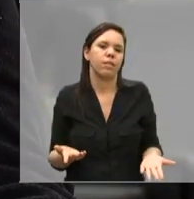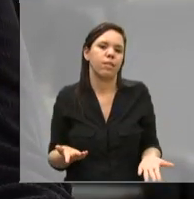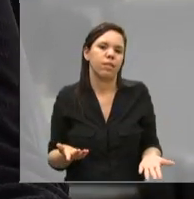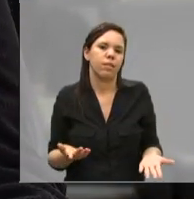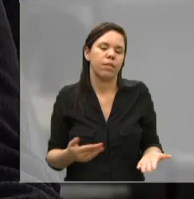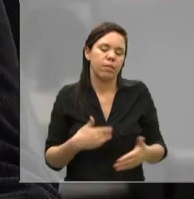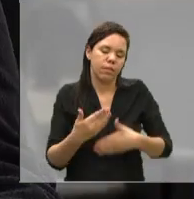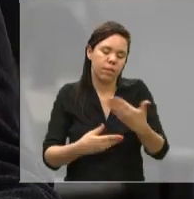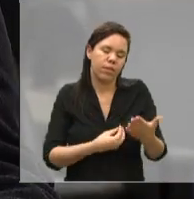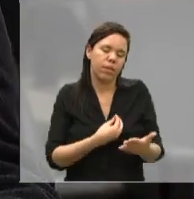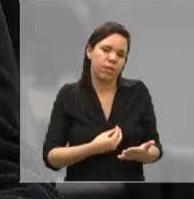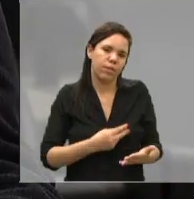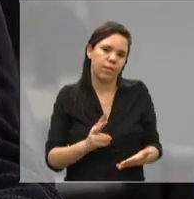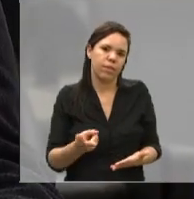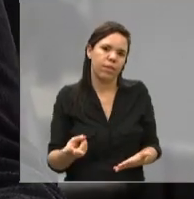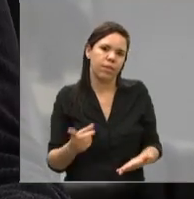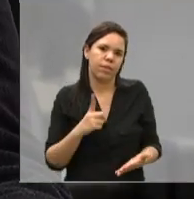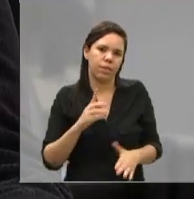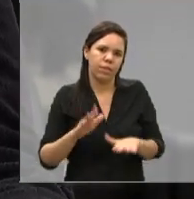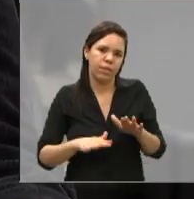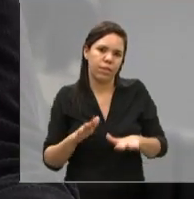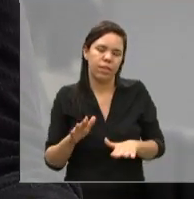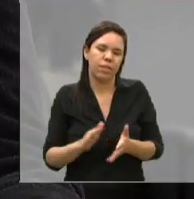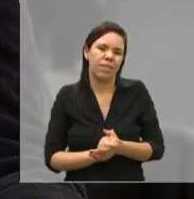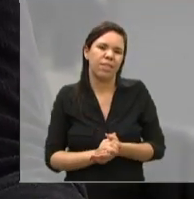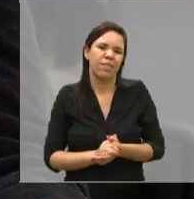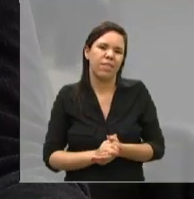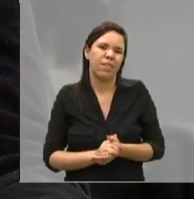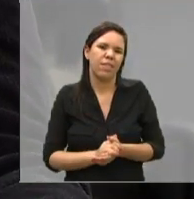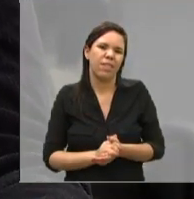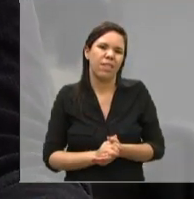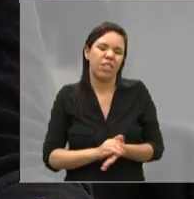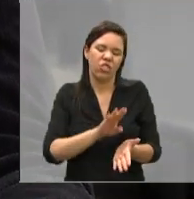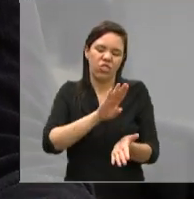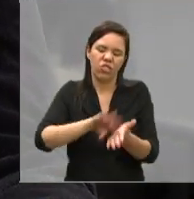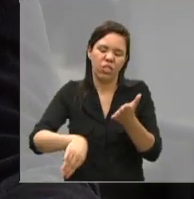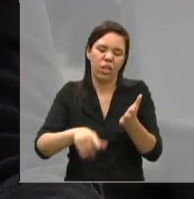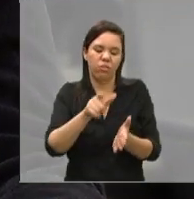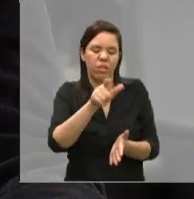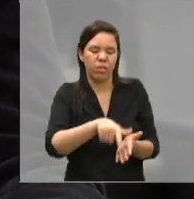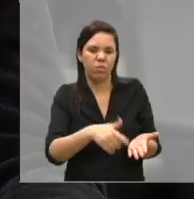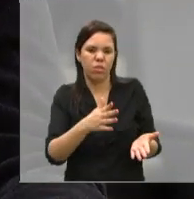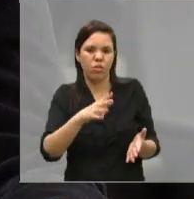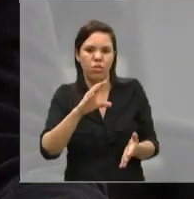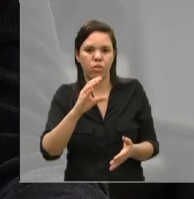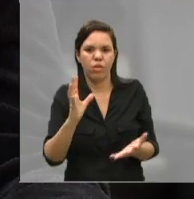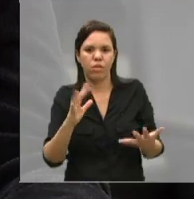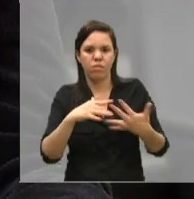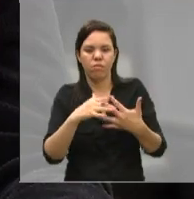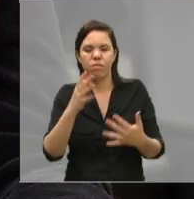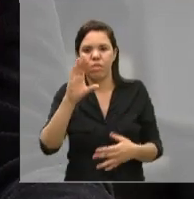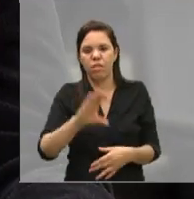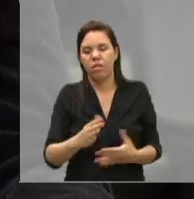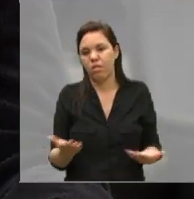no seu dia a dia e está sendo fortemente atacado. Na cidade é onde as